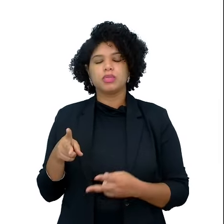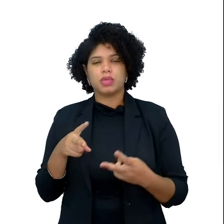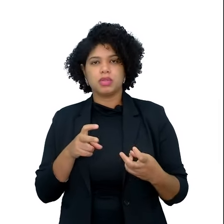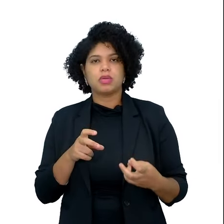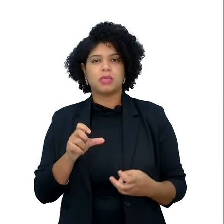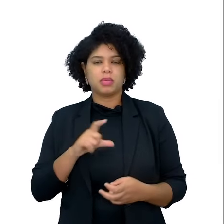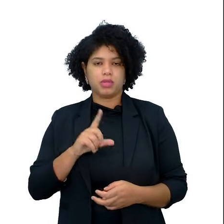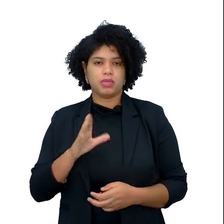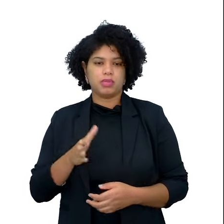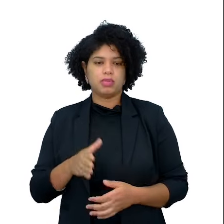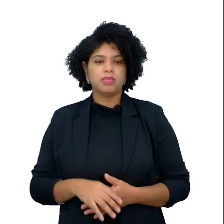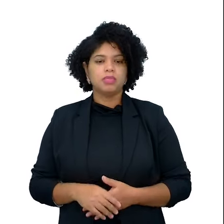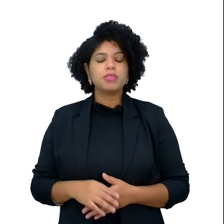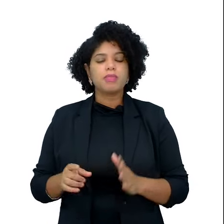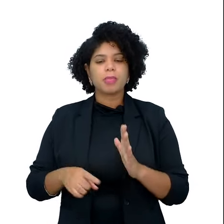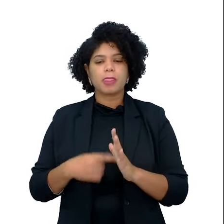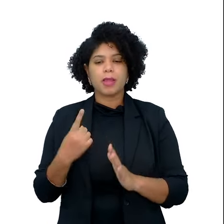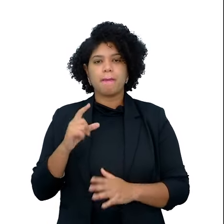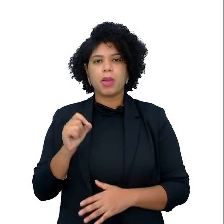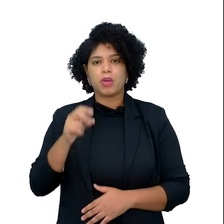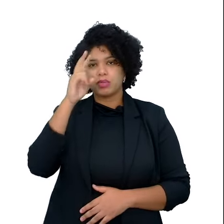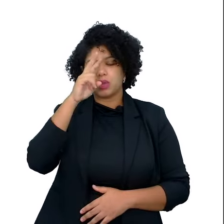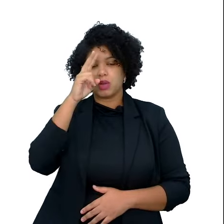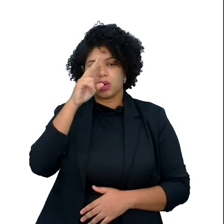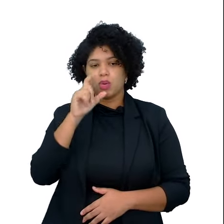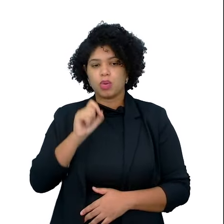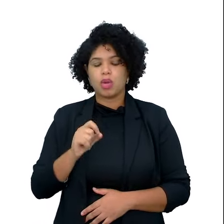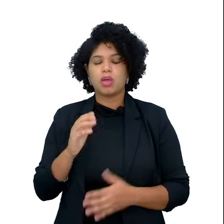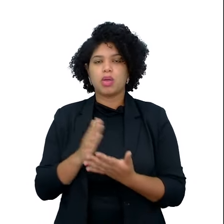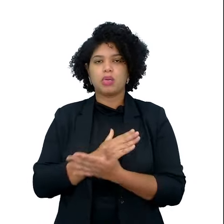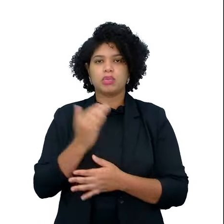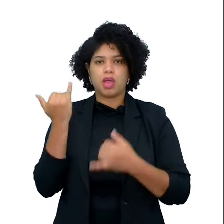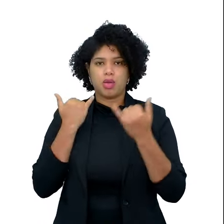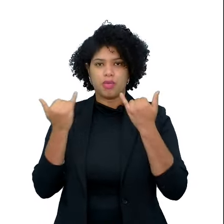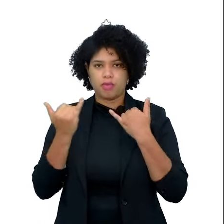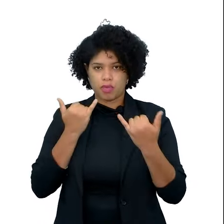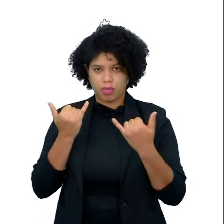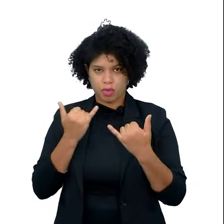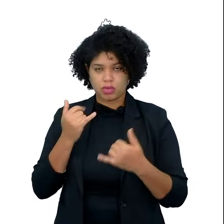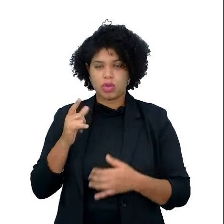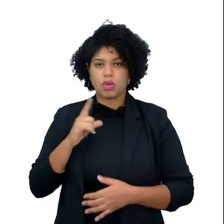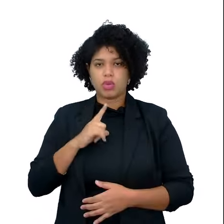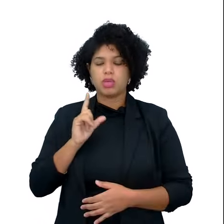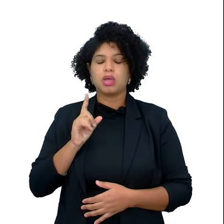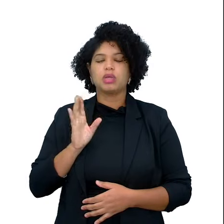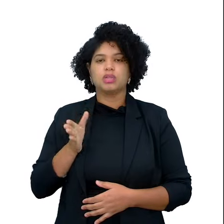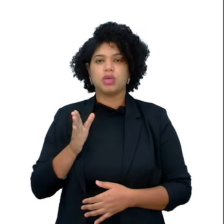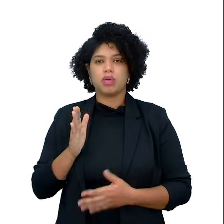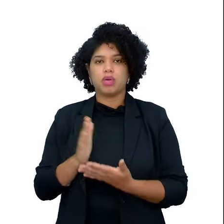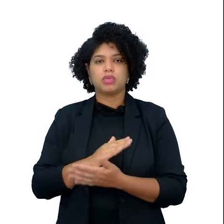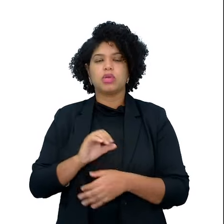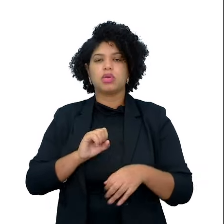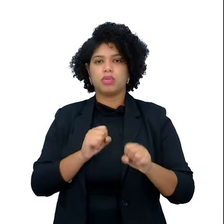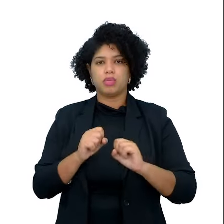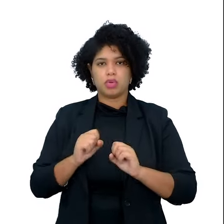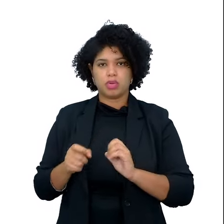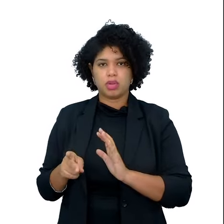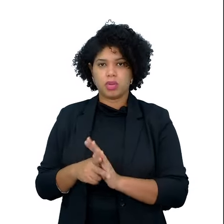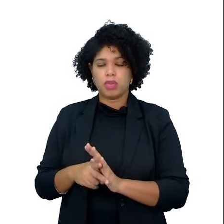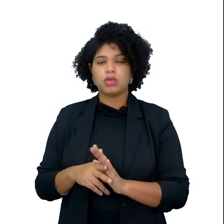objetivos aí. O primeiro objetivo é retomar com vocês algumas informações que a gente já vem trazendo nas formações, tanto a